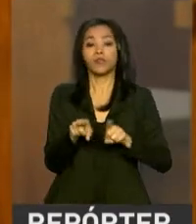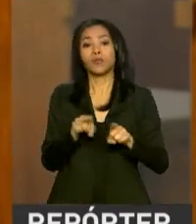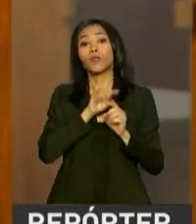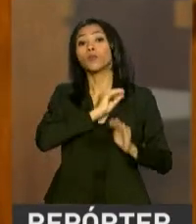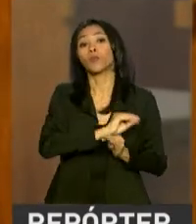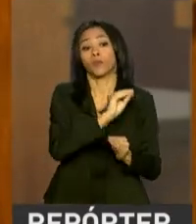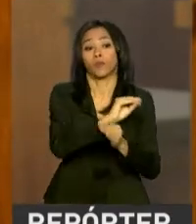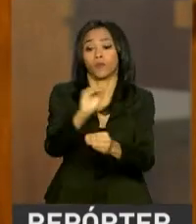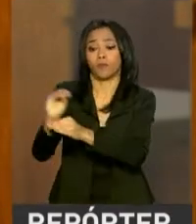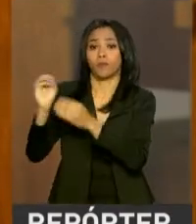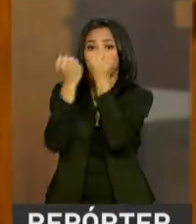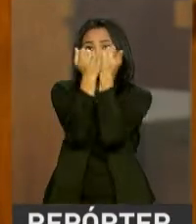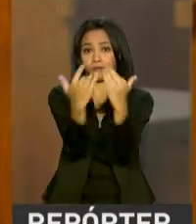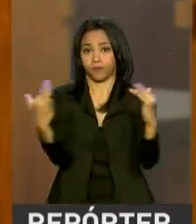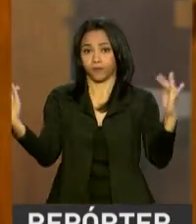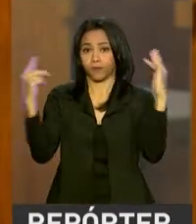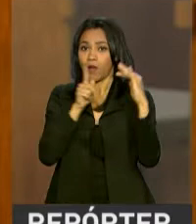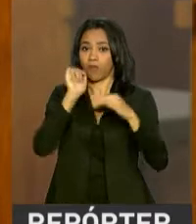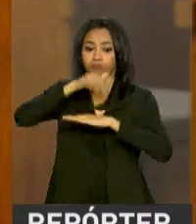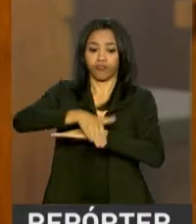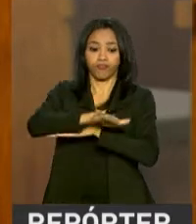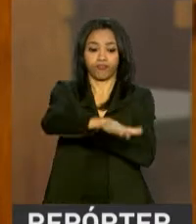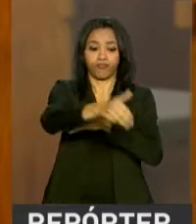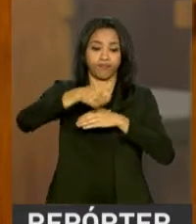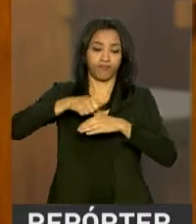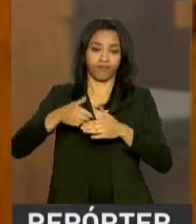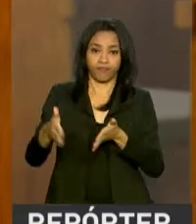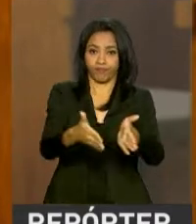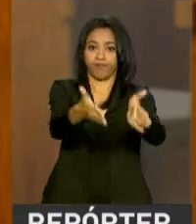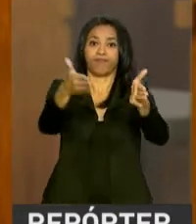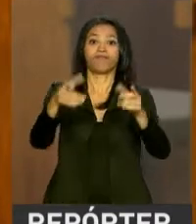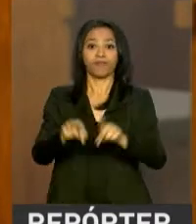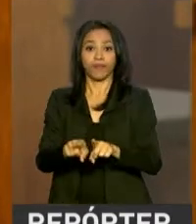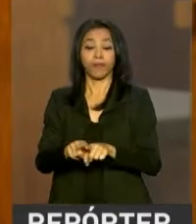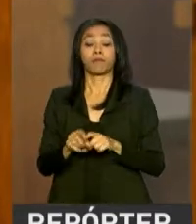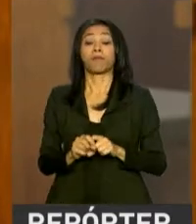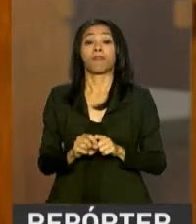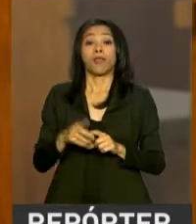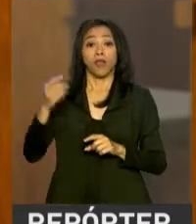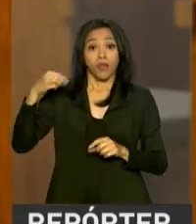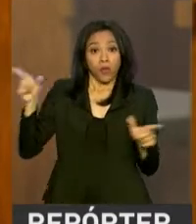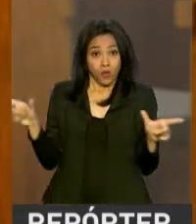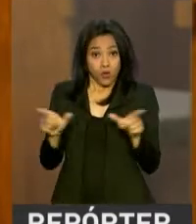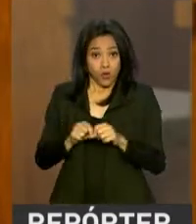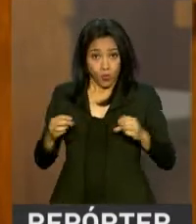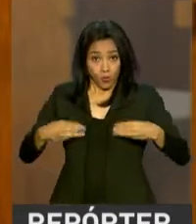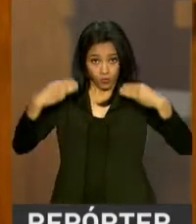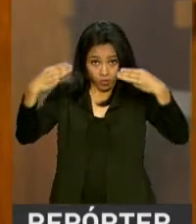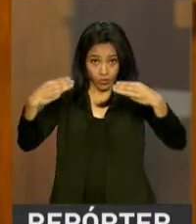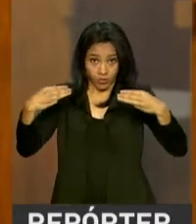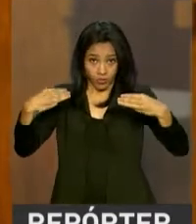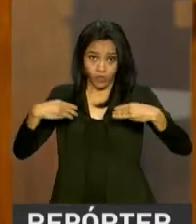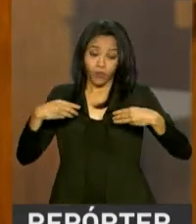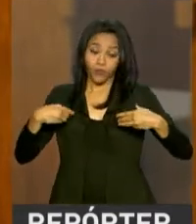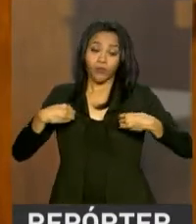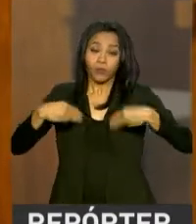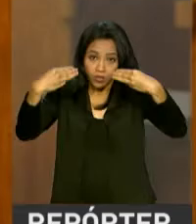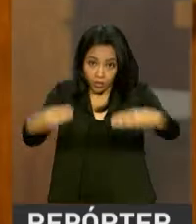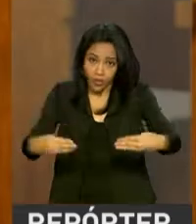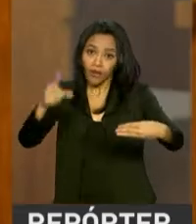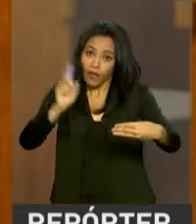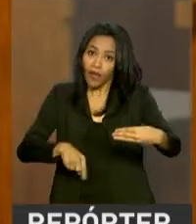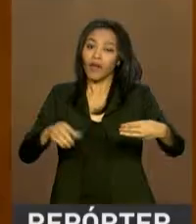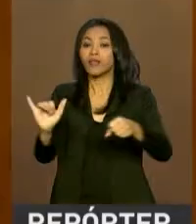ambiental nessas regiões segundo o ministério do meio ambiente são iniciativas concretas para